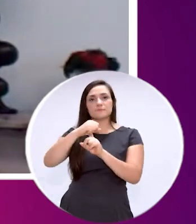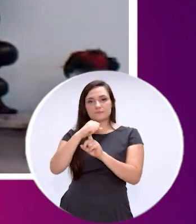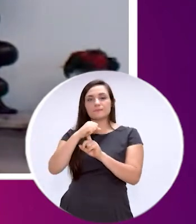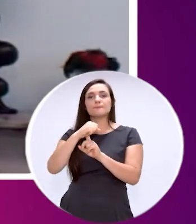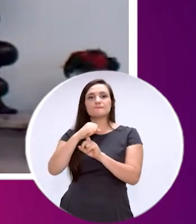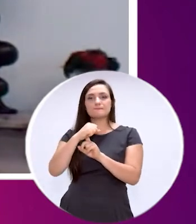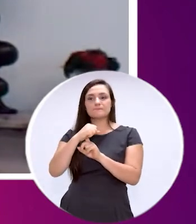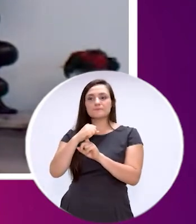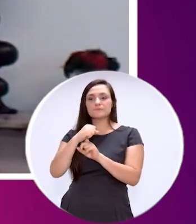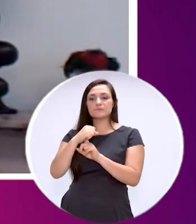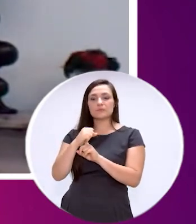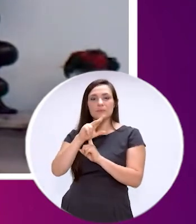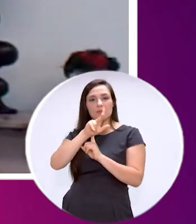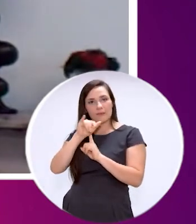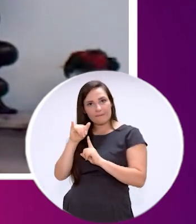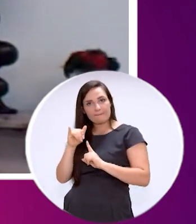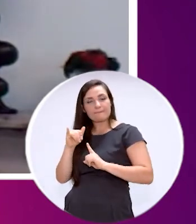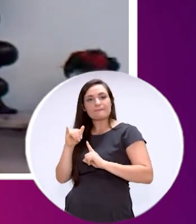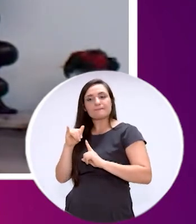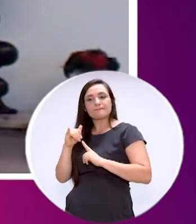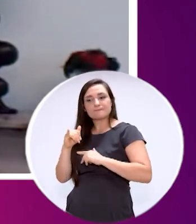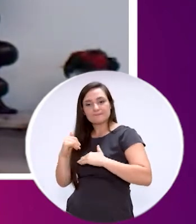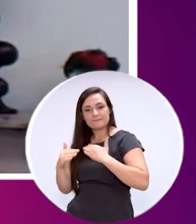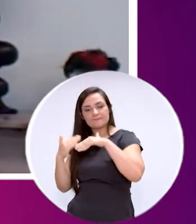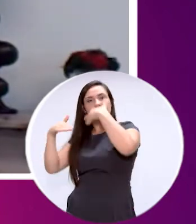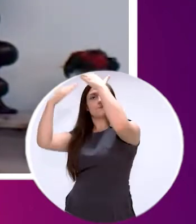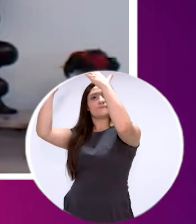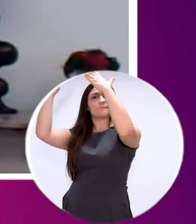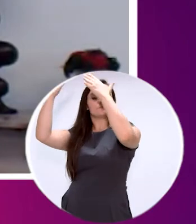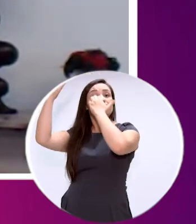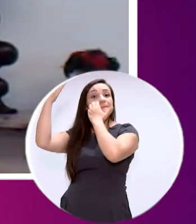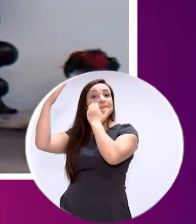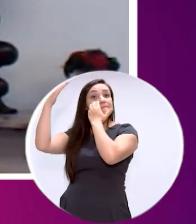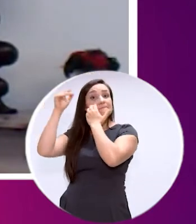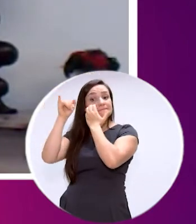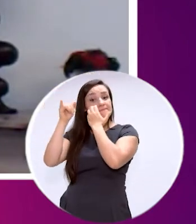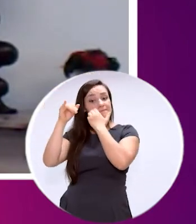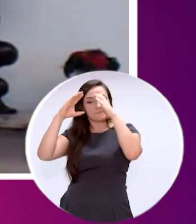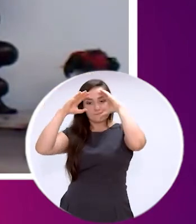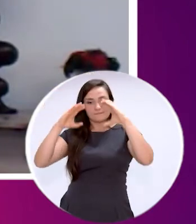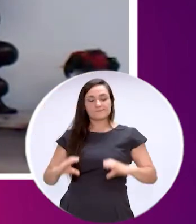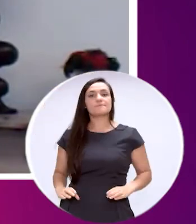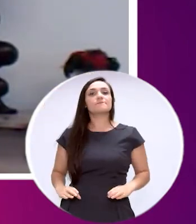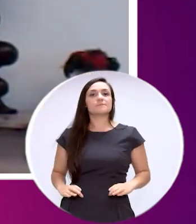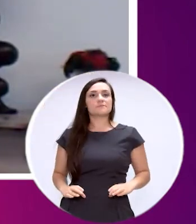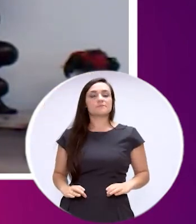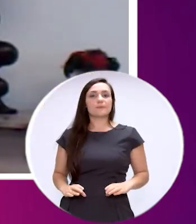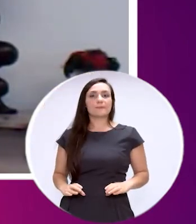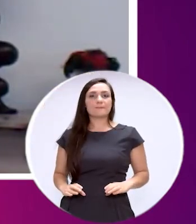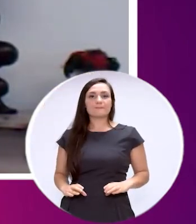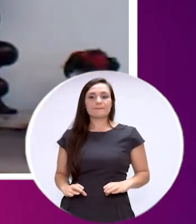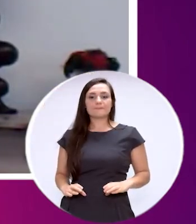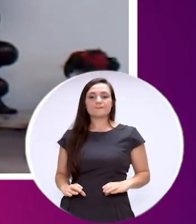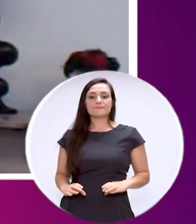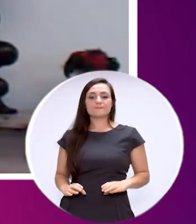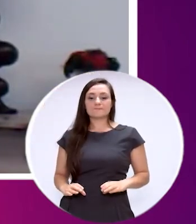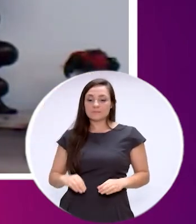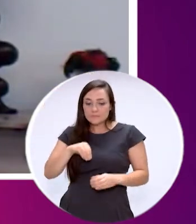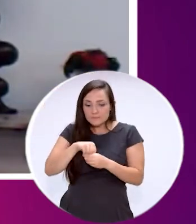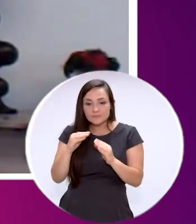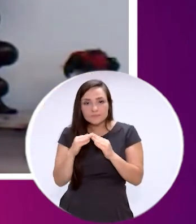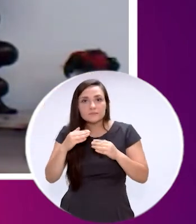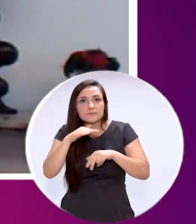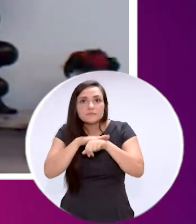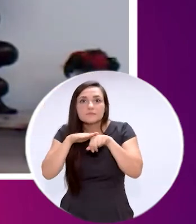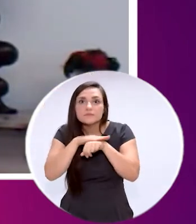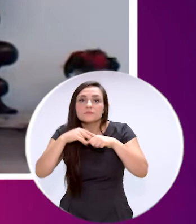há uma participação efetiva dos cidadãos. Porque nós não é só para que a gente possa cobrar, mas para